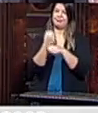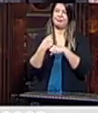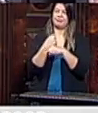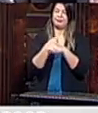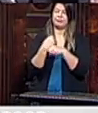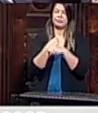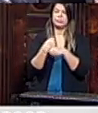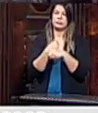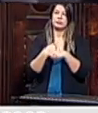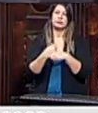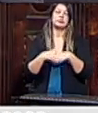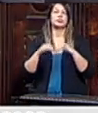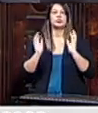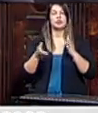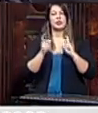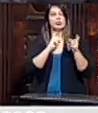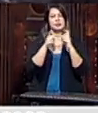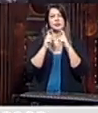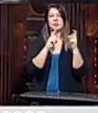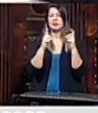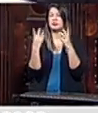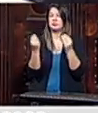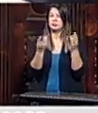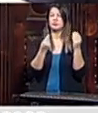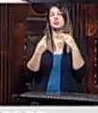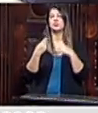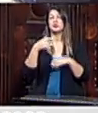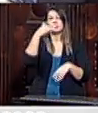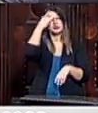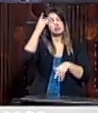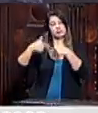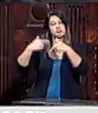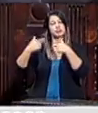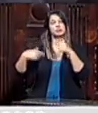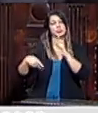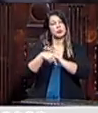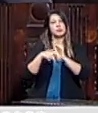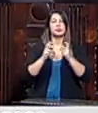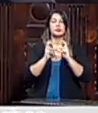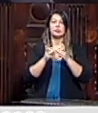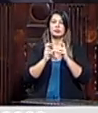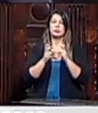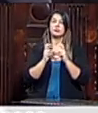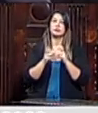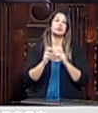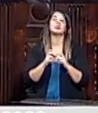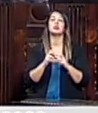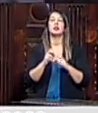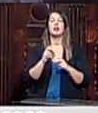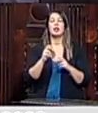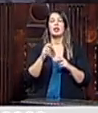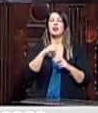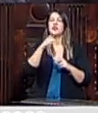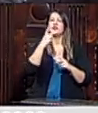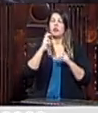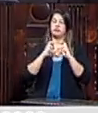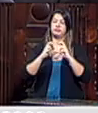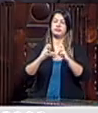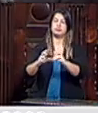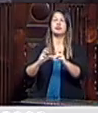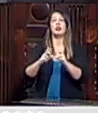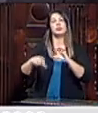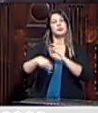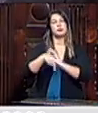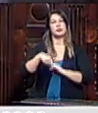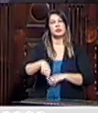todos, venho debatendo com muitos ferroviários a questão das ferrovias no estado do Rio de